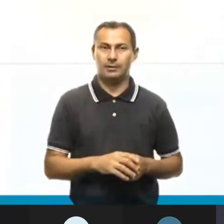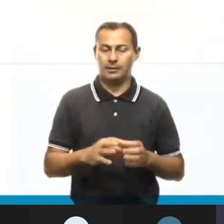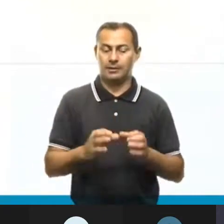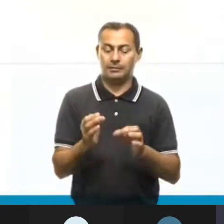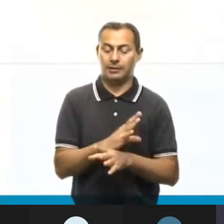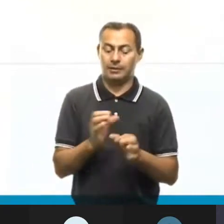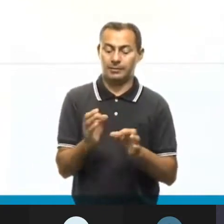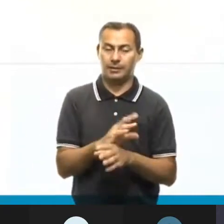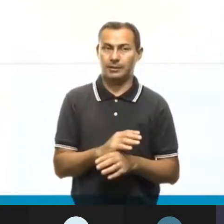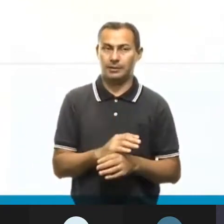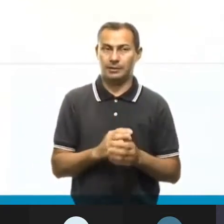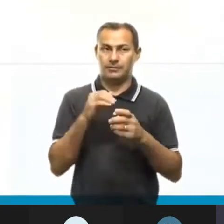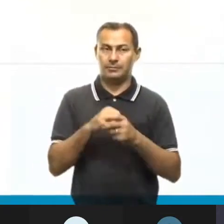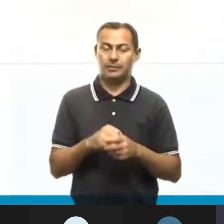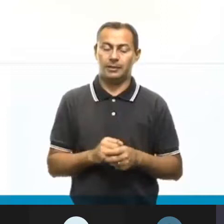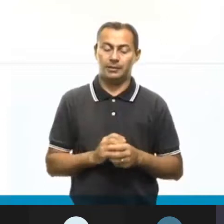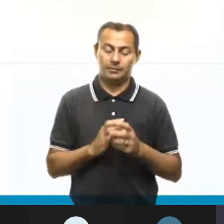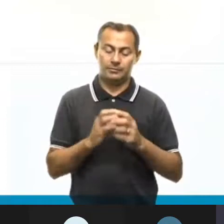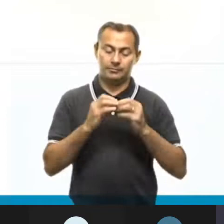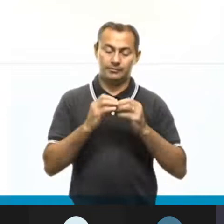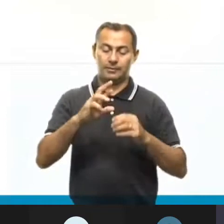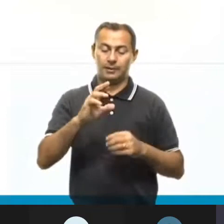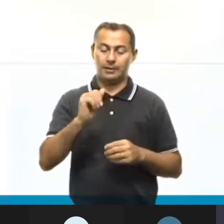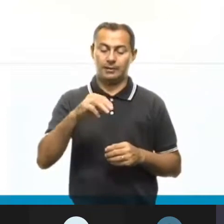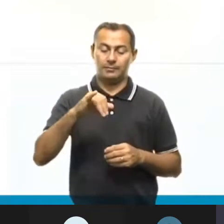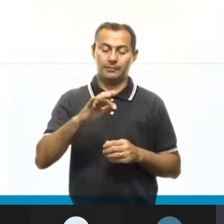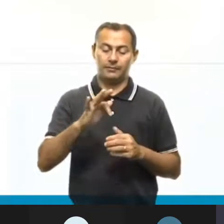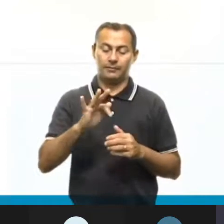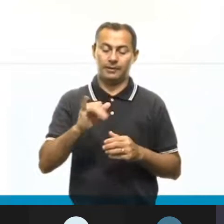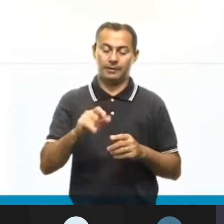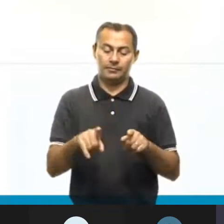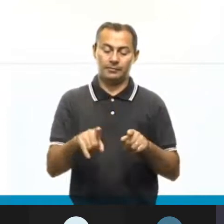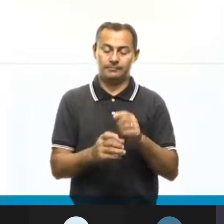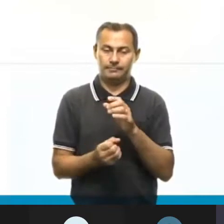abertura aqui, tá? Então, ele se ramifica aqui,